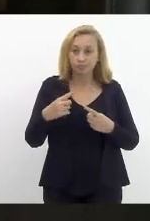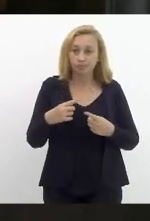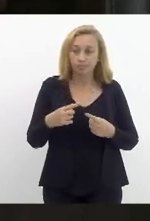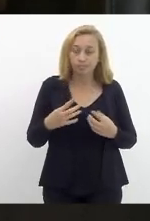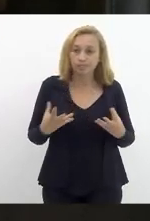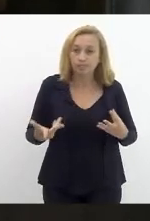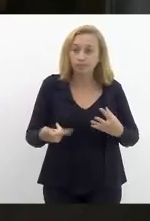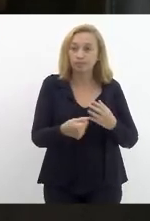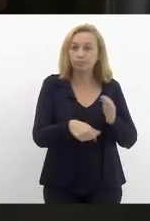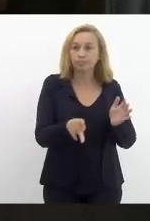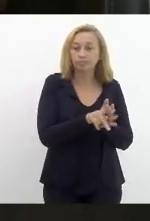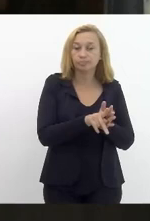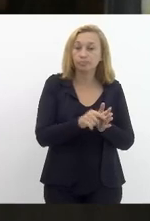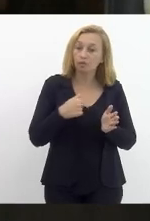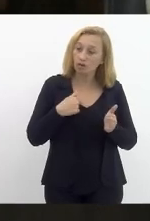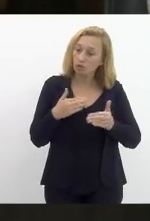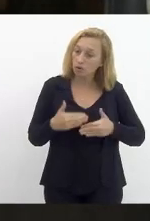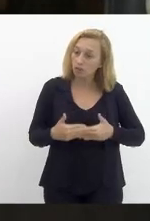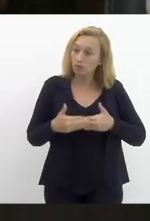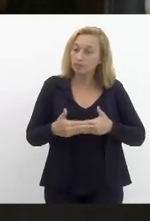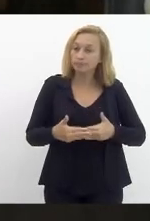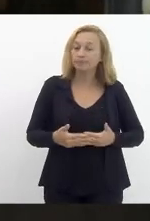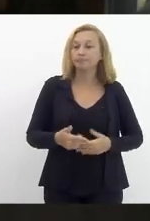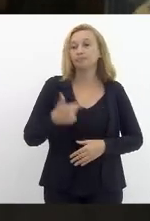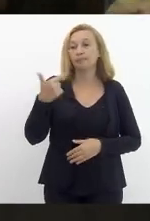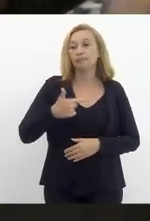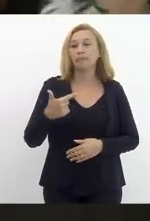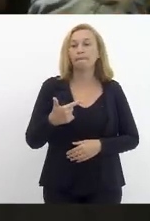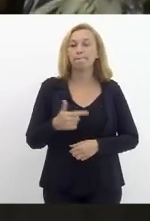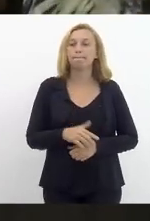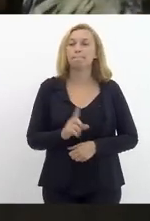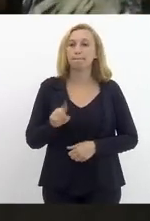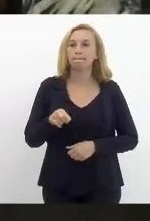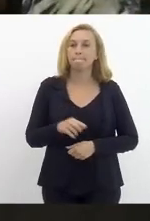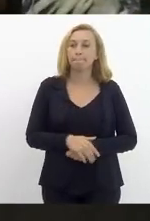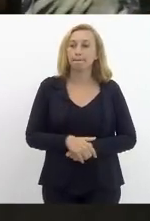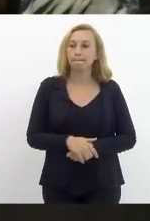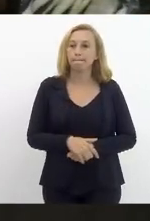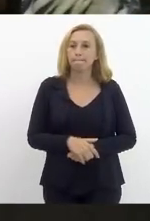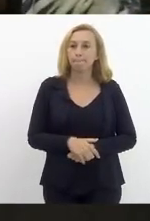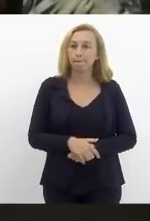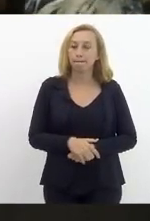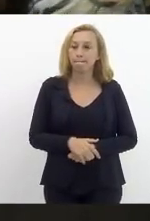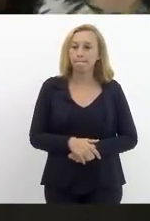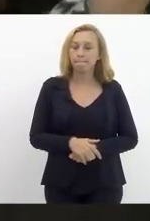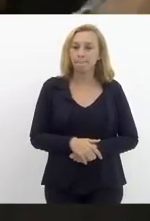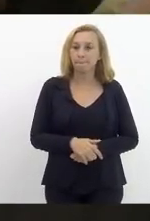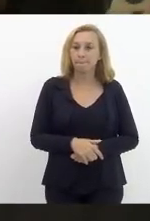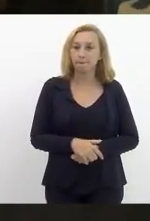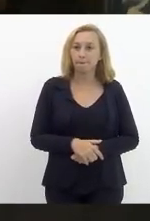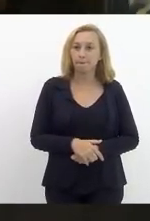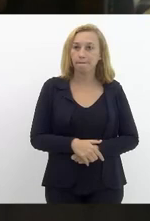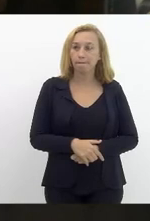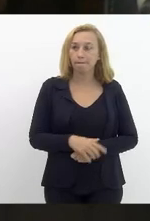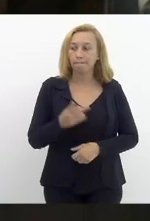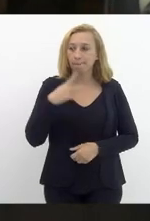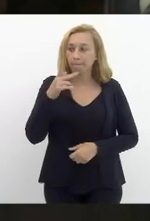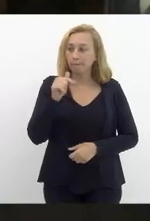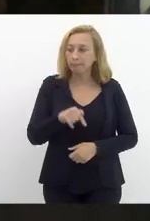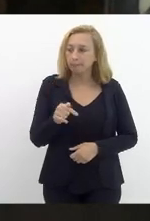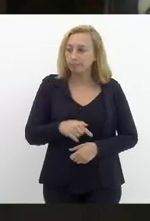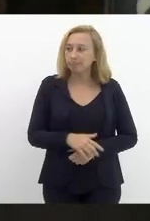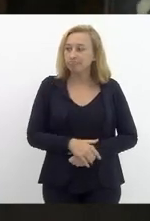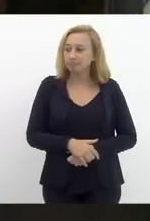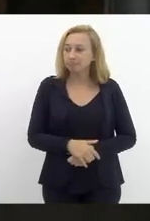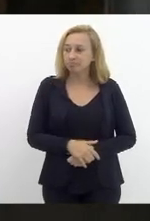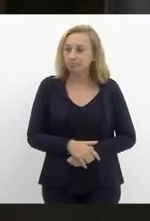Mas eu vou dar um passo de cada vez. A segunda questão é que nós estamos falando aqui